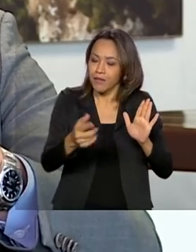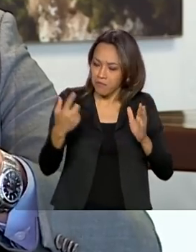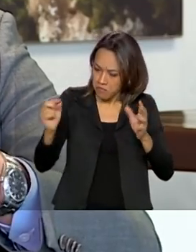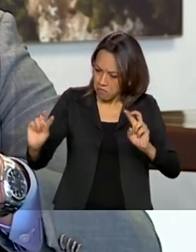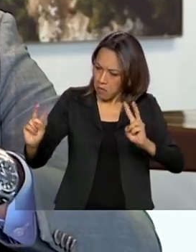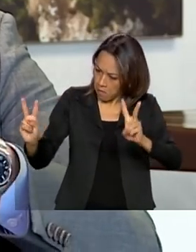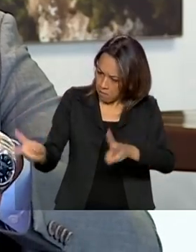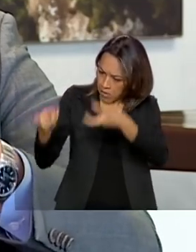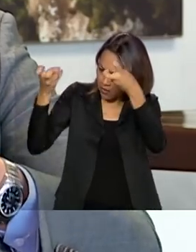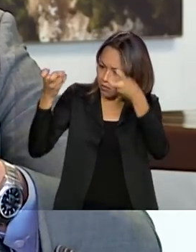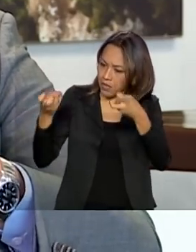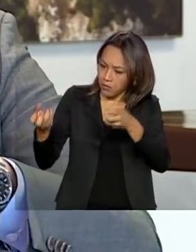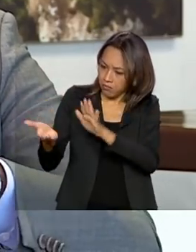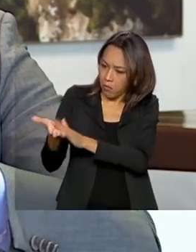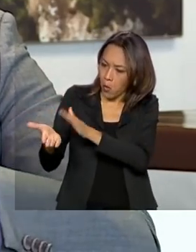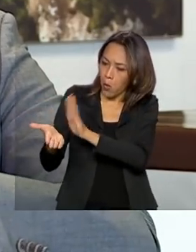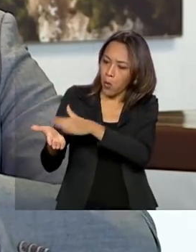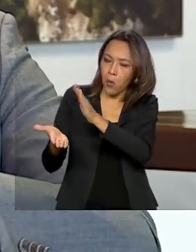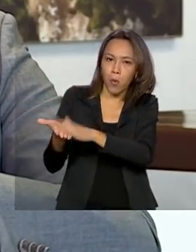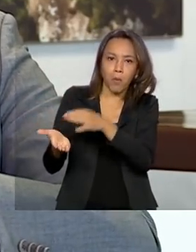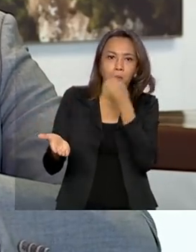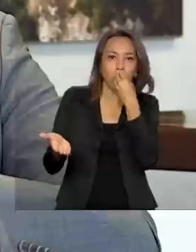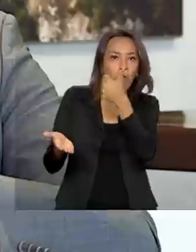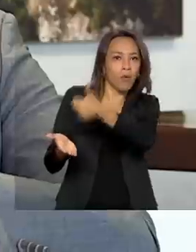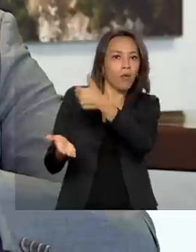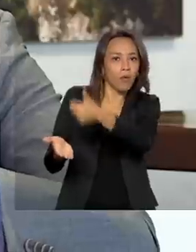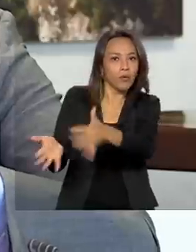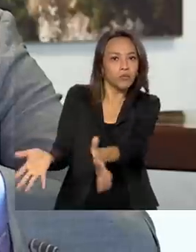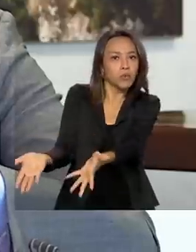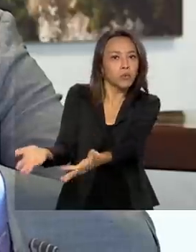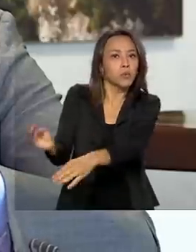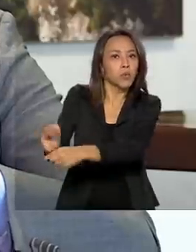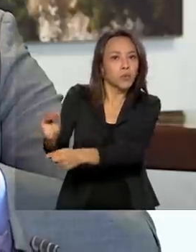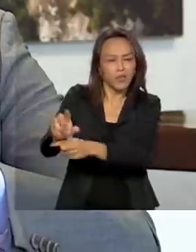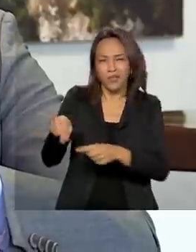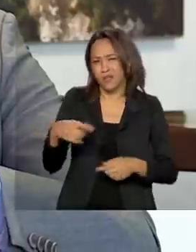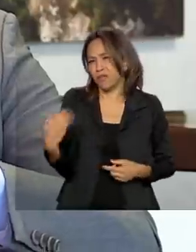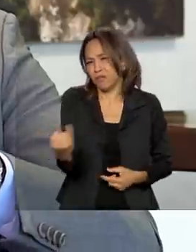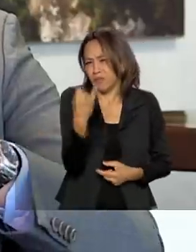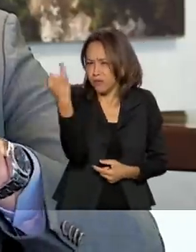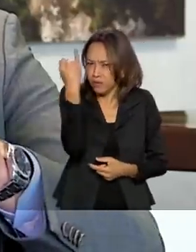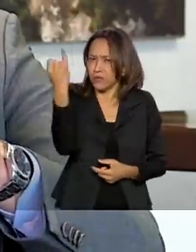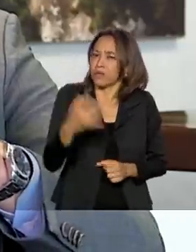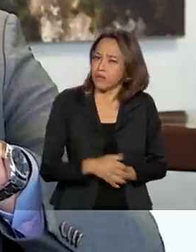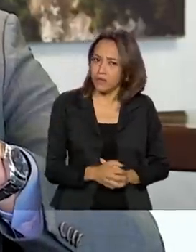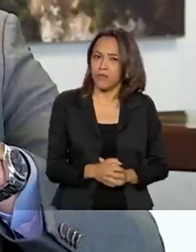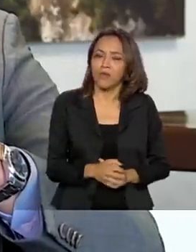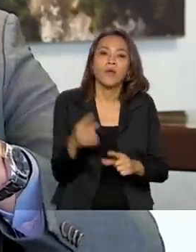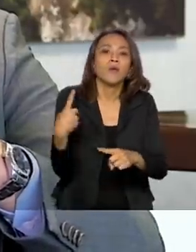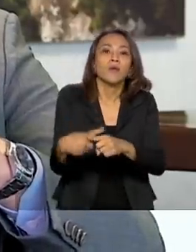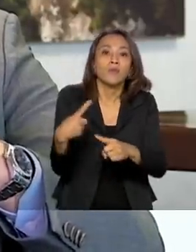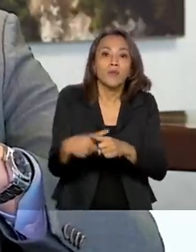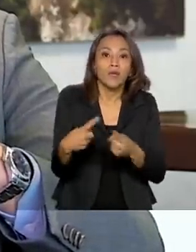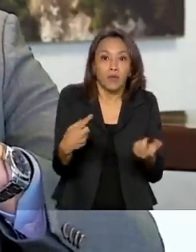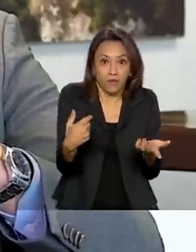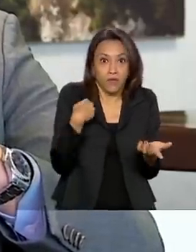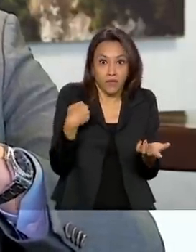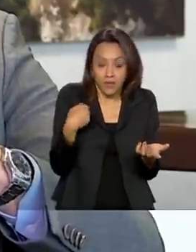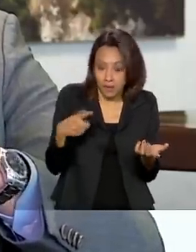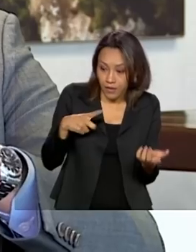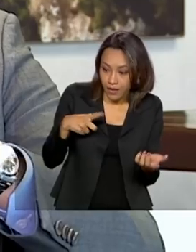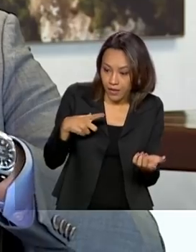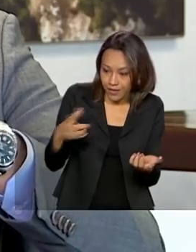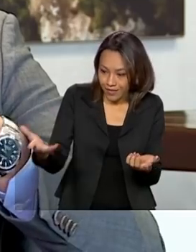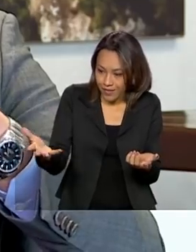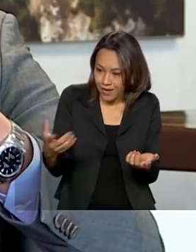reconhecimento, é um engrandecimento do Floresta Mais. E isso é super importante, que você gera receita, com melhor